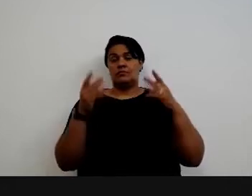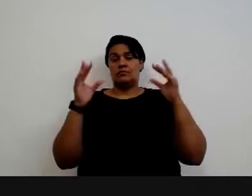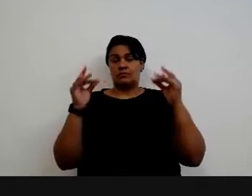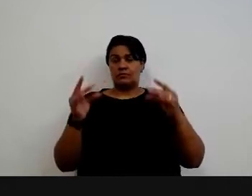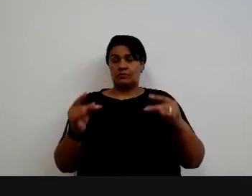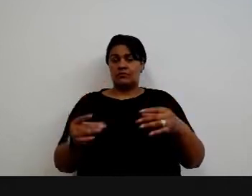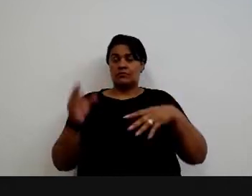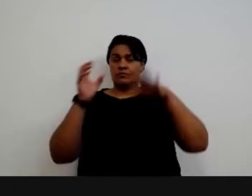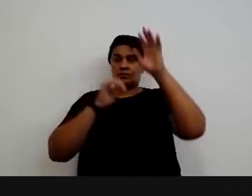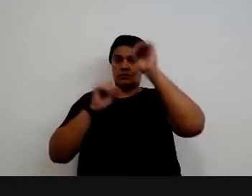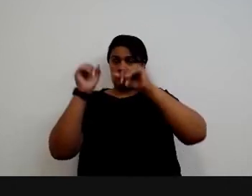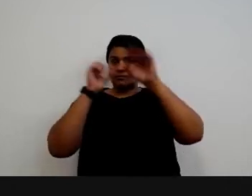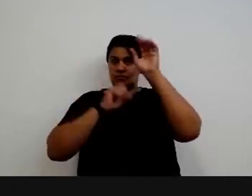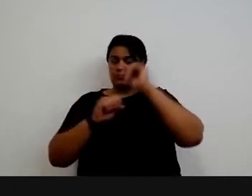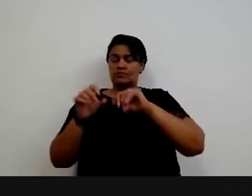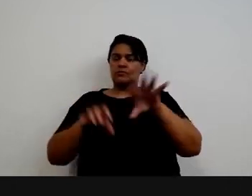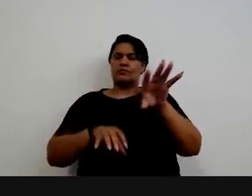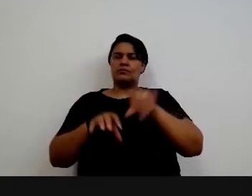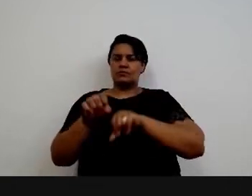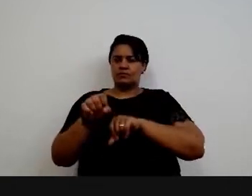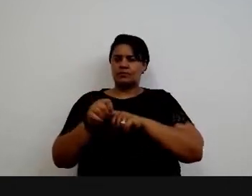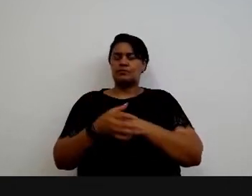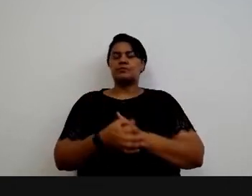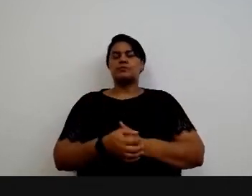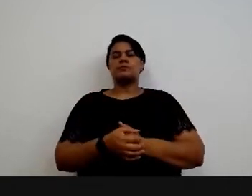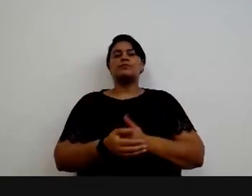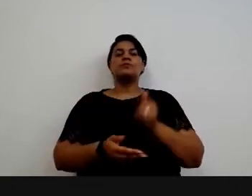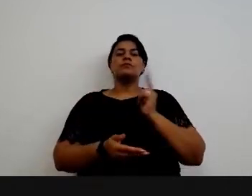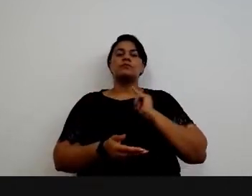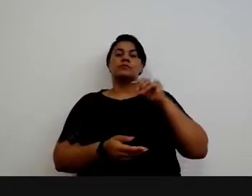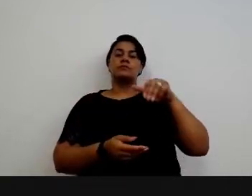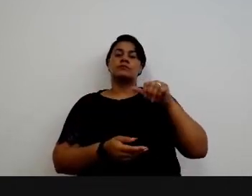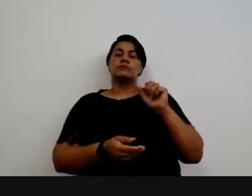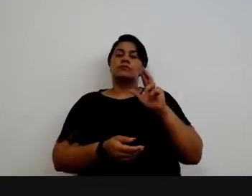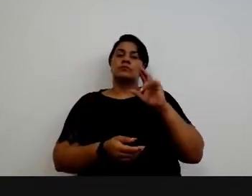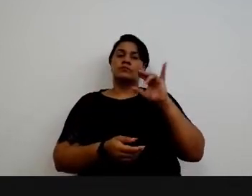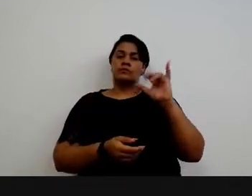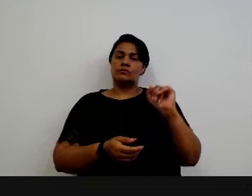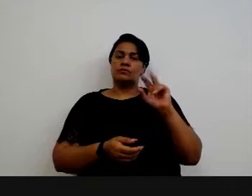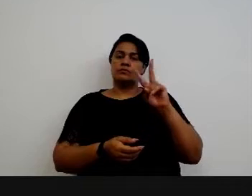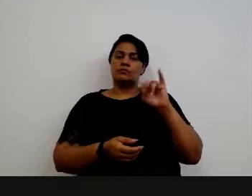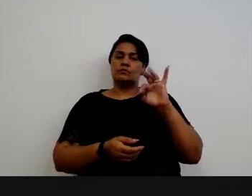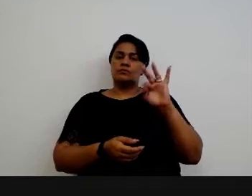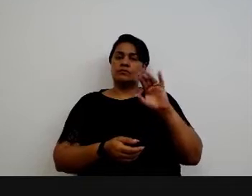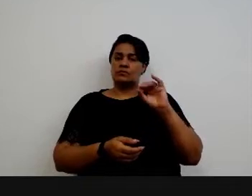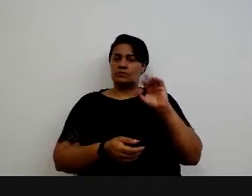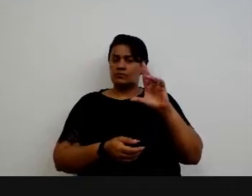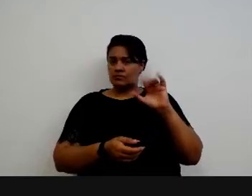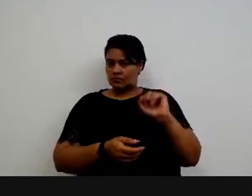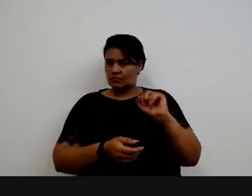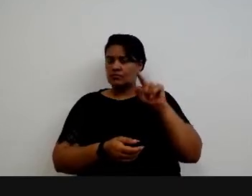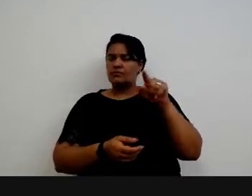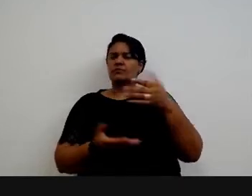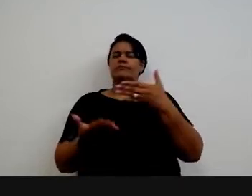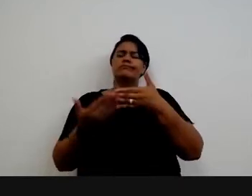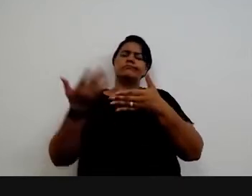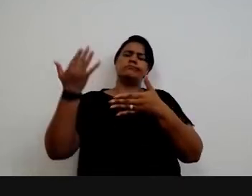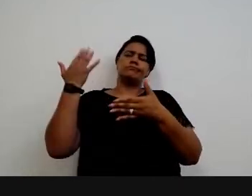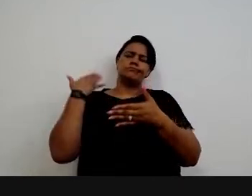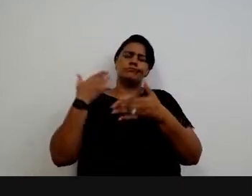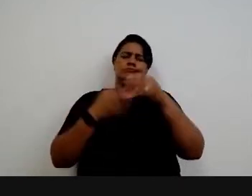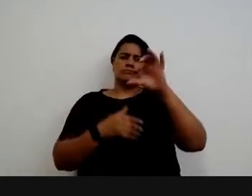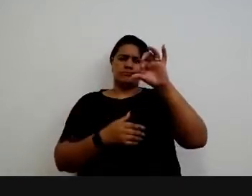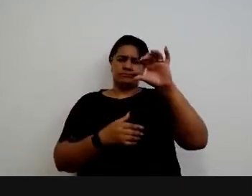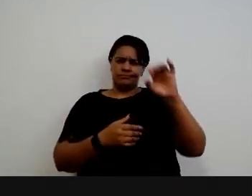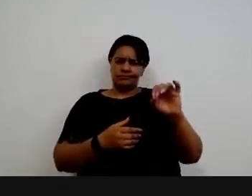né, da aprendizagem, da formação. Você tem a Maria Vitória Benevides, que lá nos anos 90, também chamando